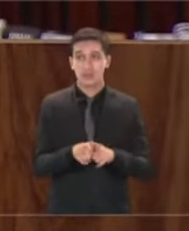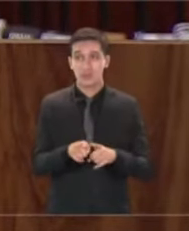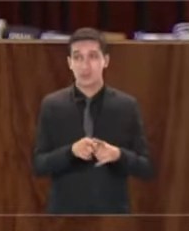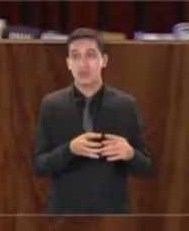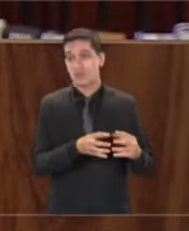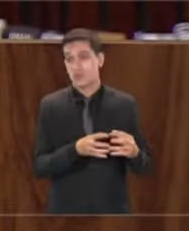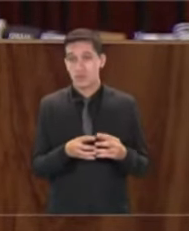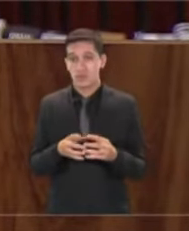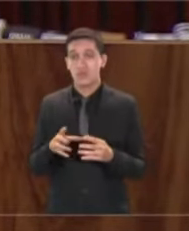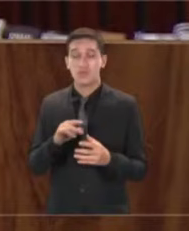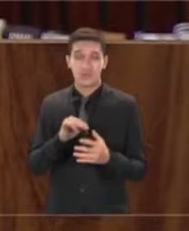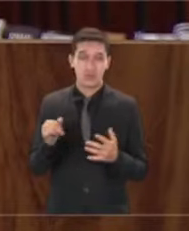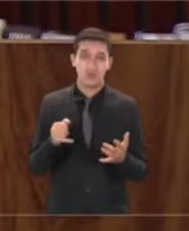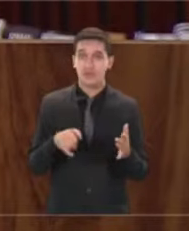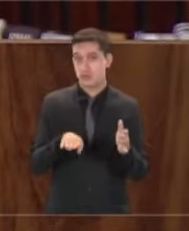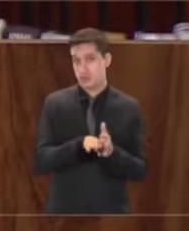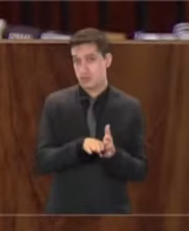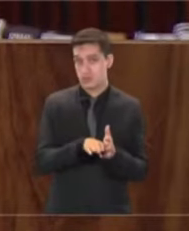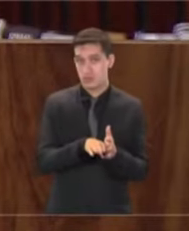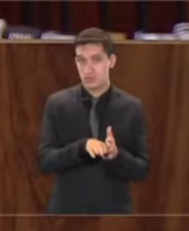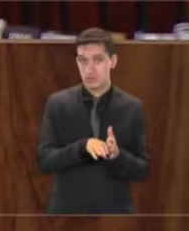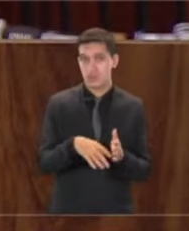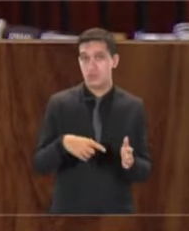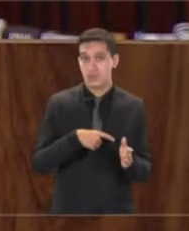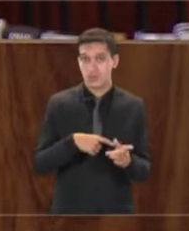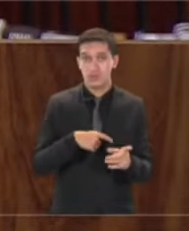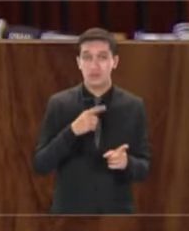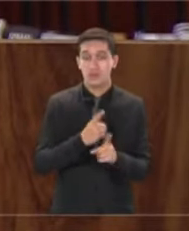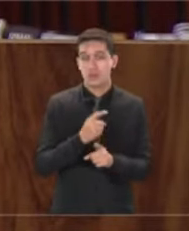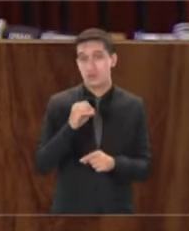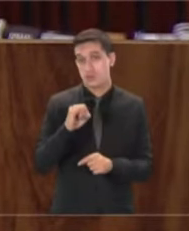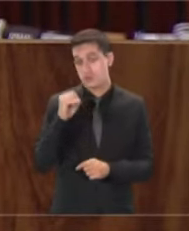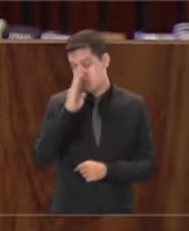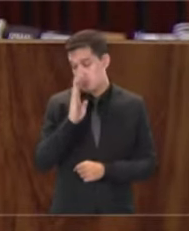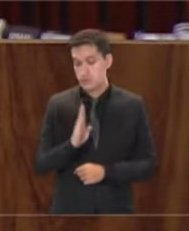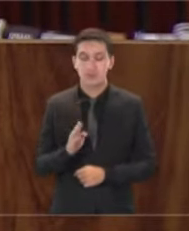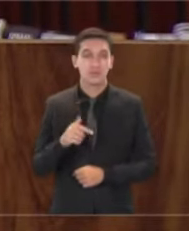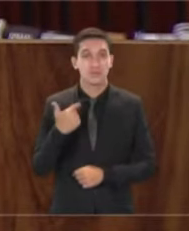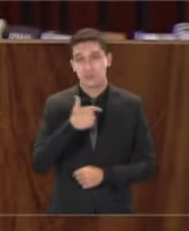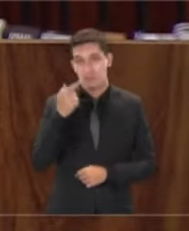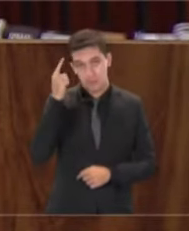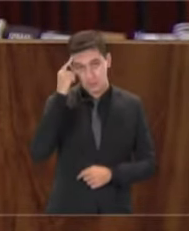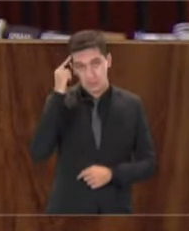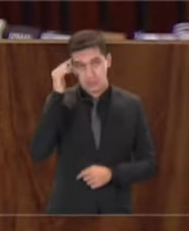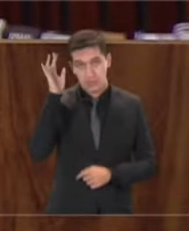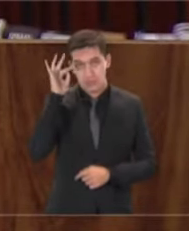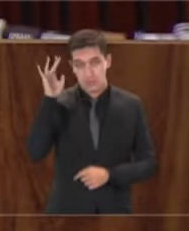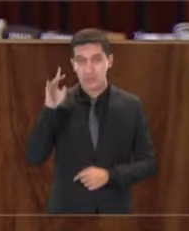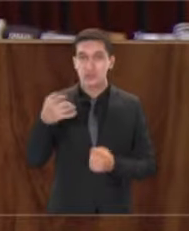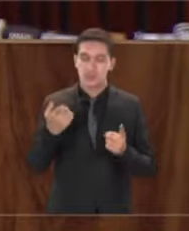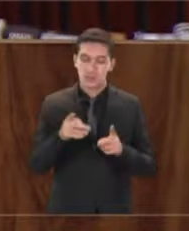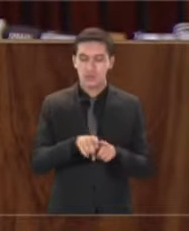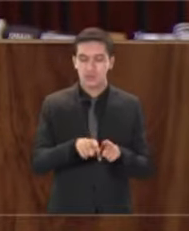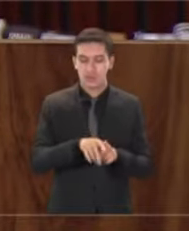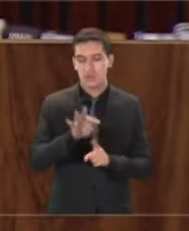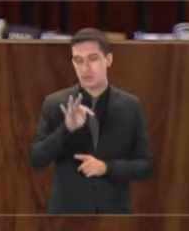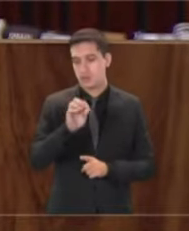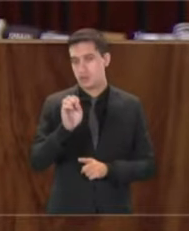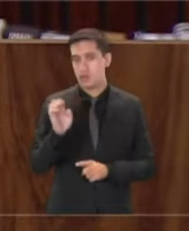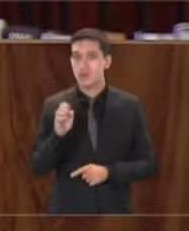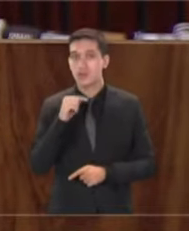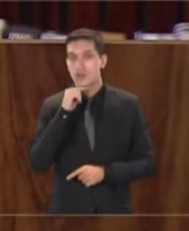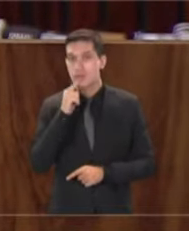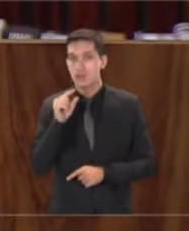que vai chegar aí isola, se o brasileiro não tiver juízo e o TSE conseguir o que está tentando,